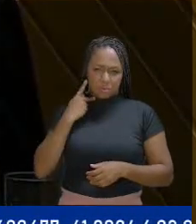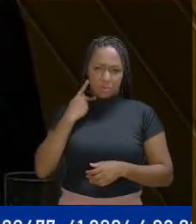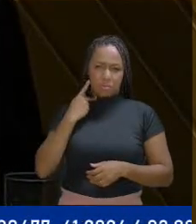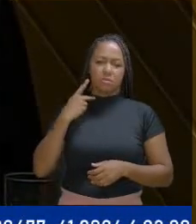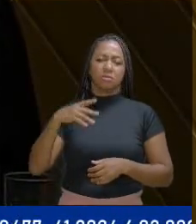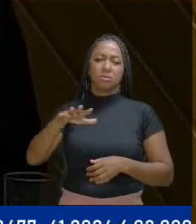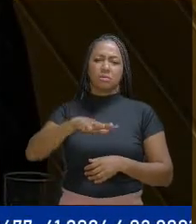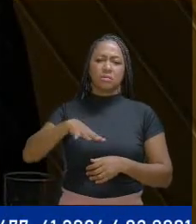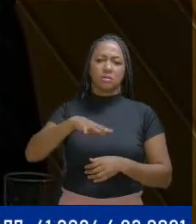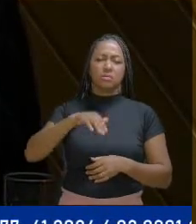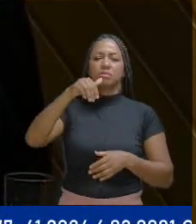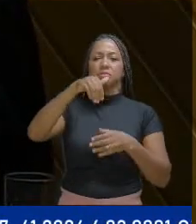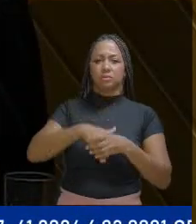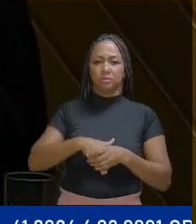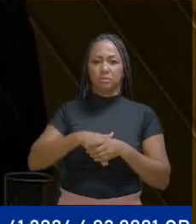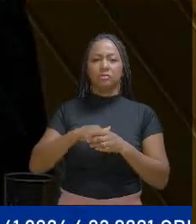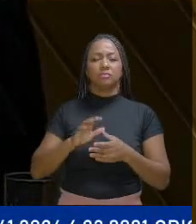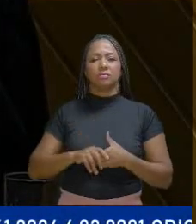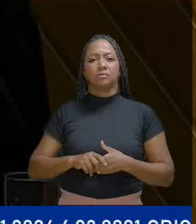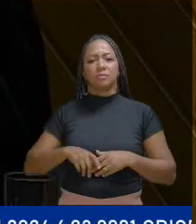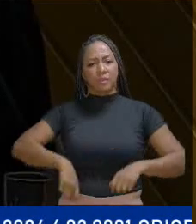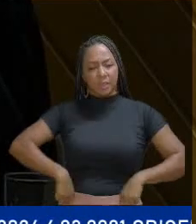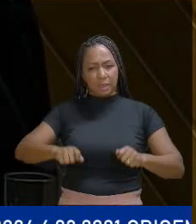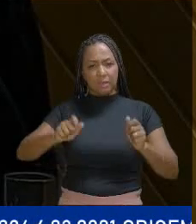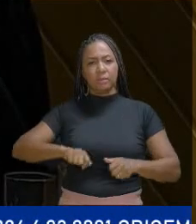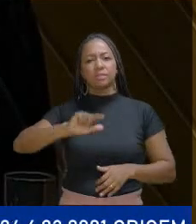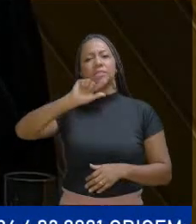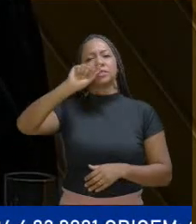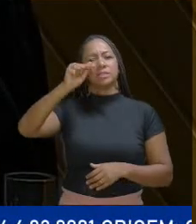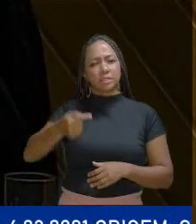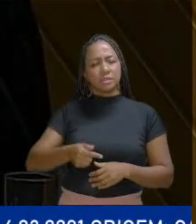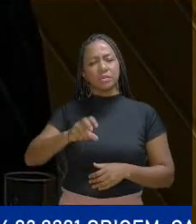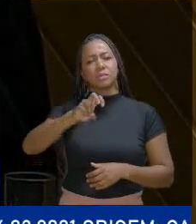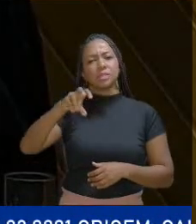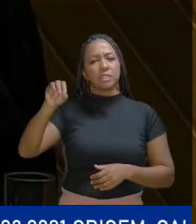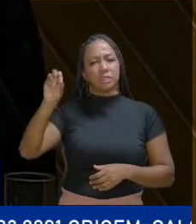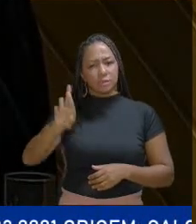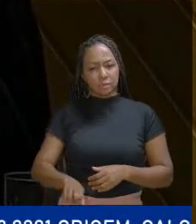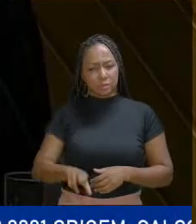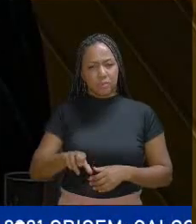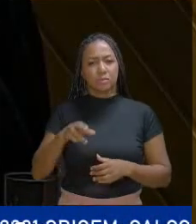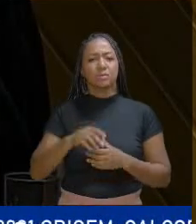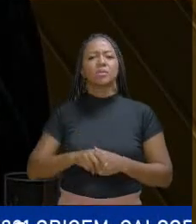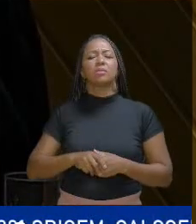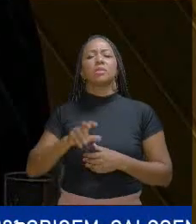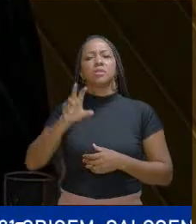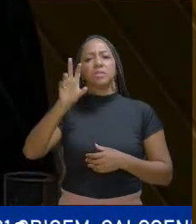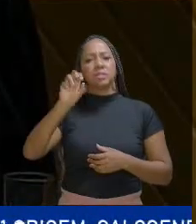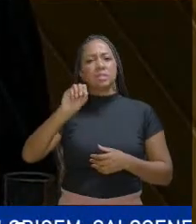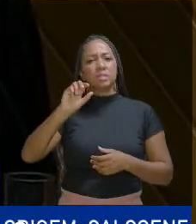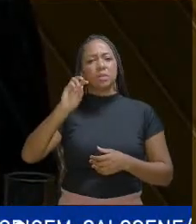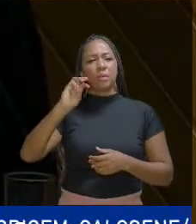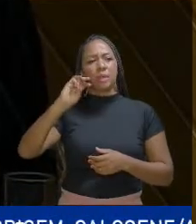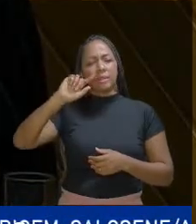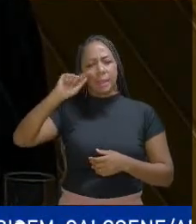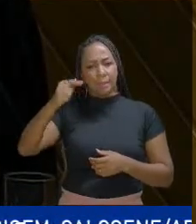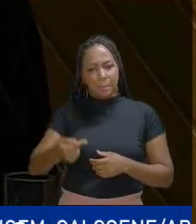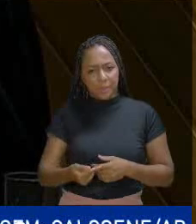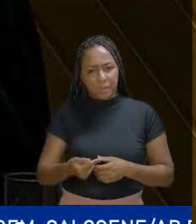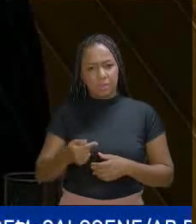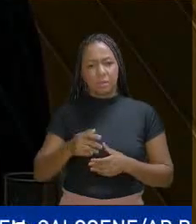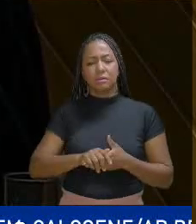0600-477-41.24, origem Calçuene, P, relator, juiz Anselmo Gonçalves. com 50 mil santinhos